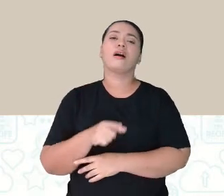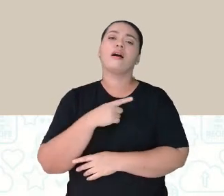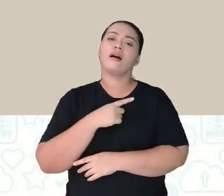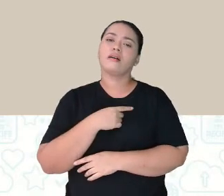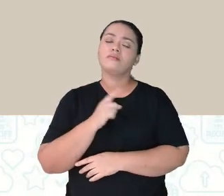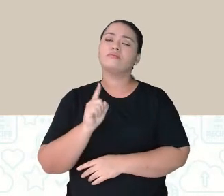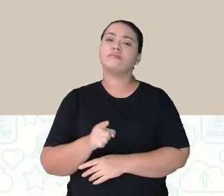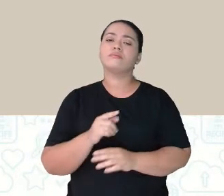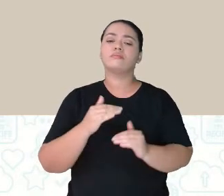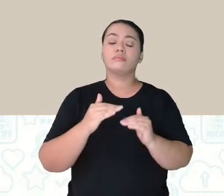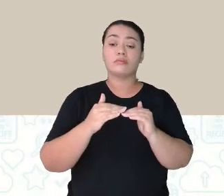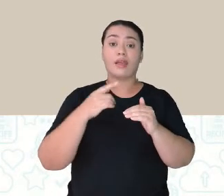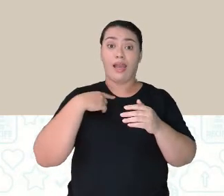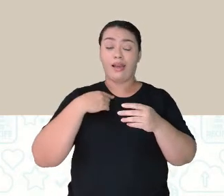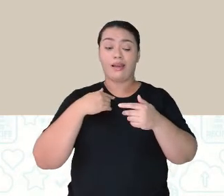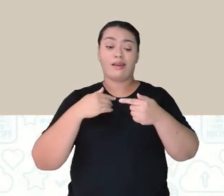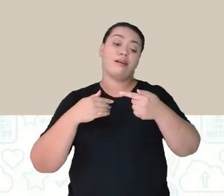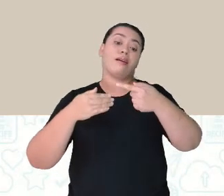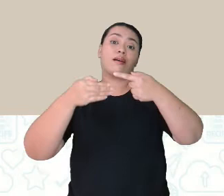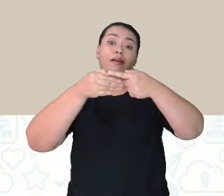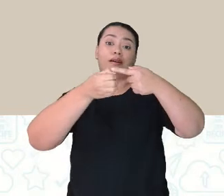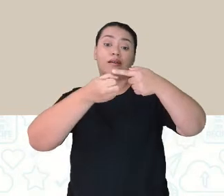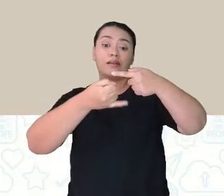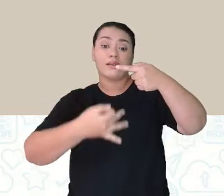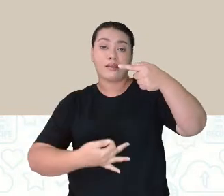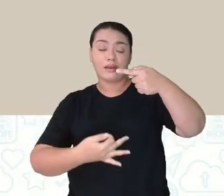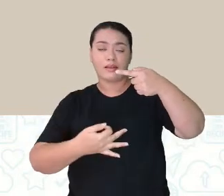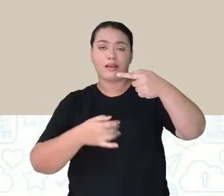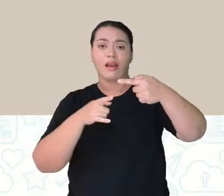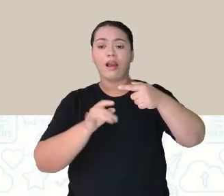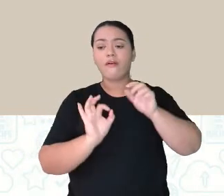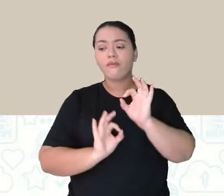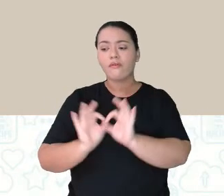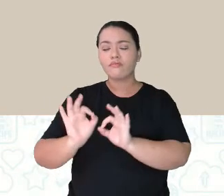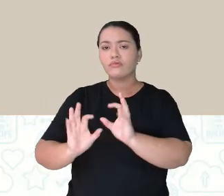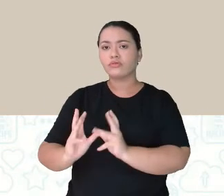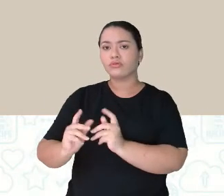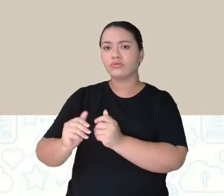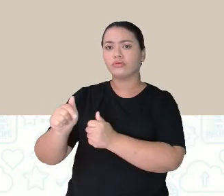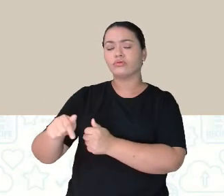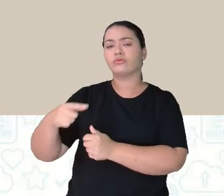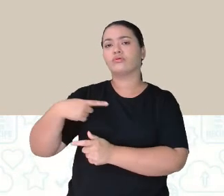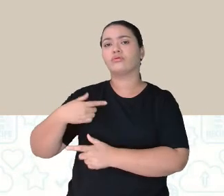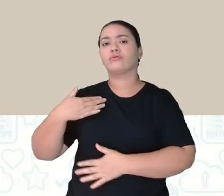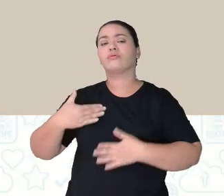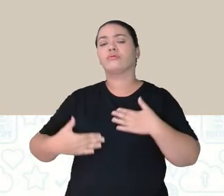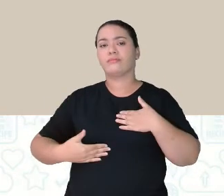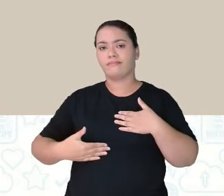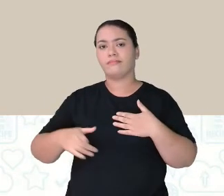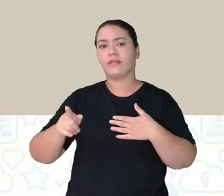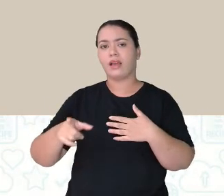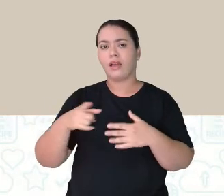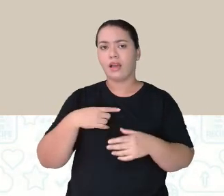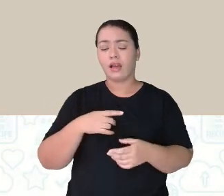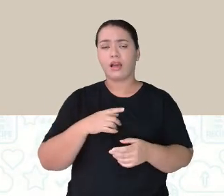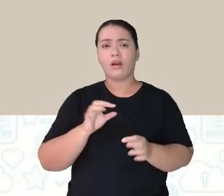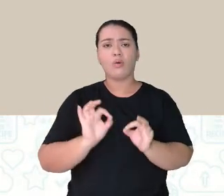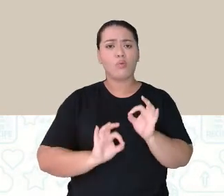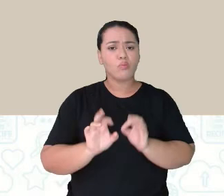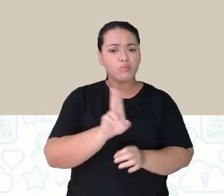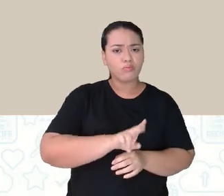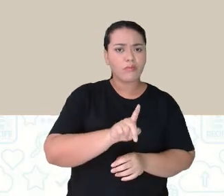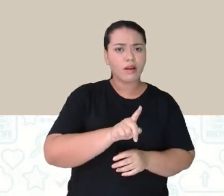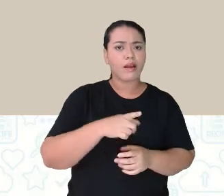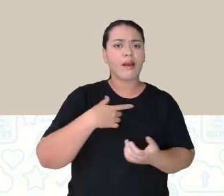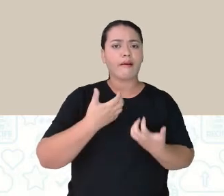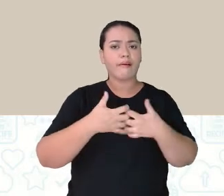em um nível hierárquico, até a formação de todo o organismo, os quais eles funcionam de modo integrado. Então, quando